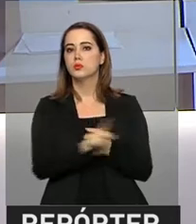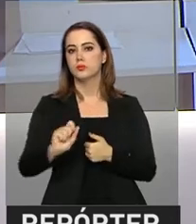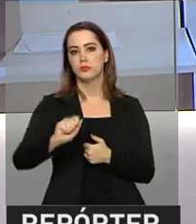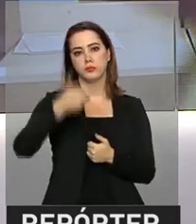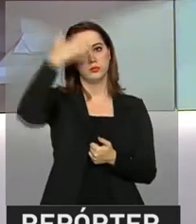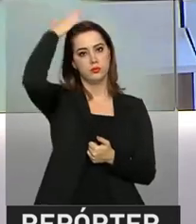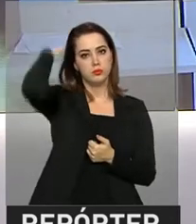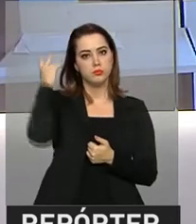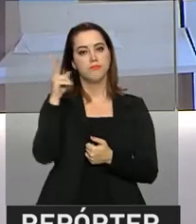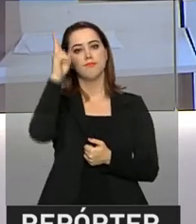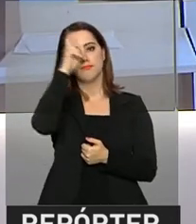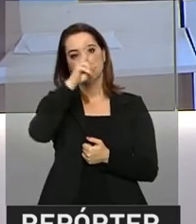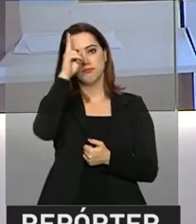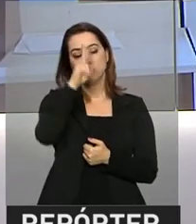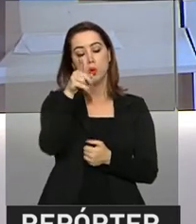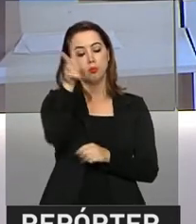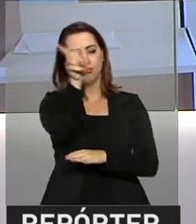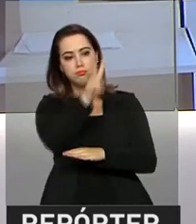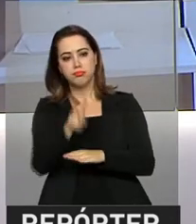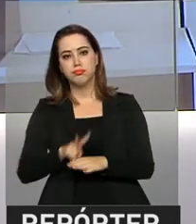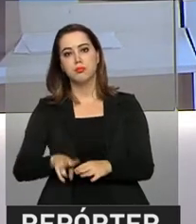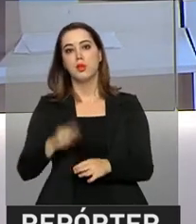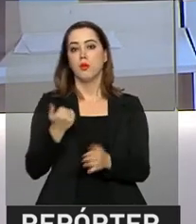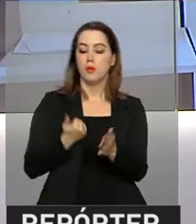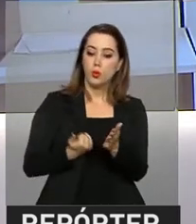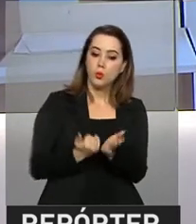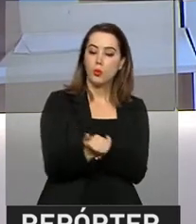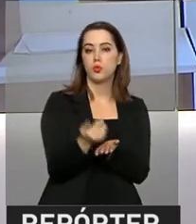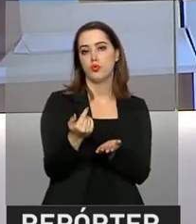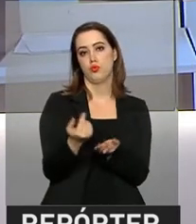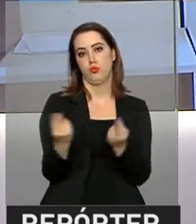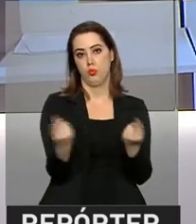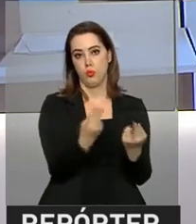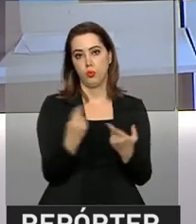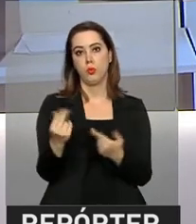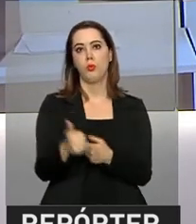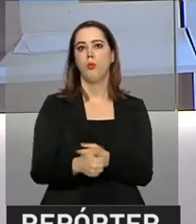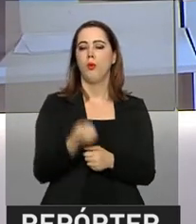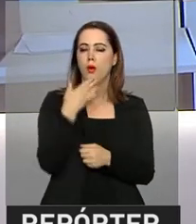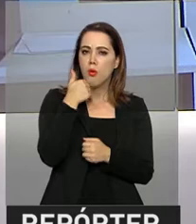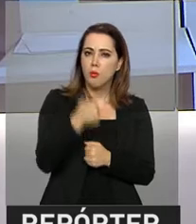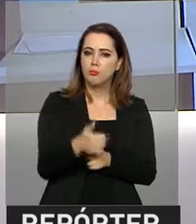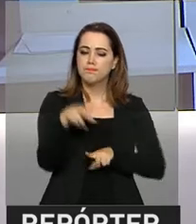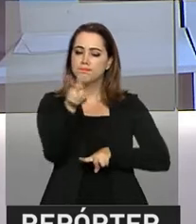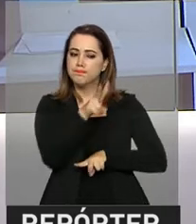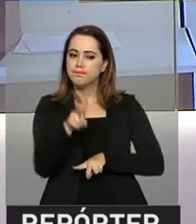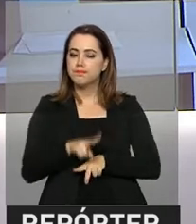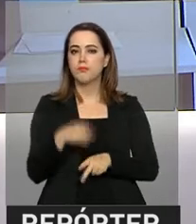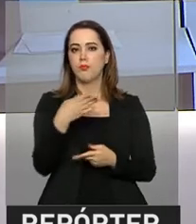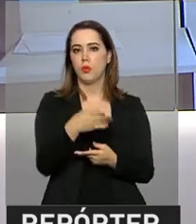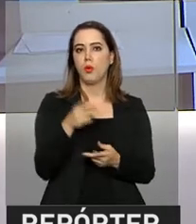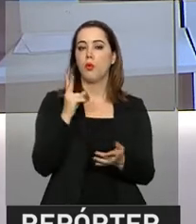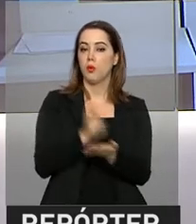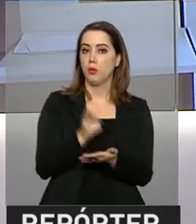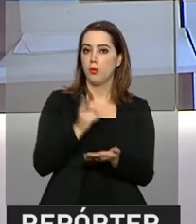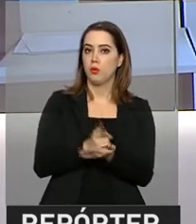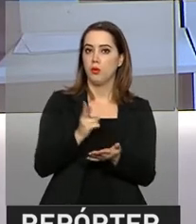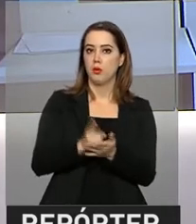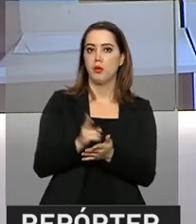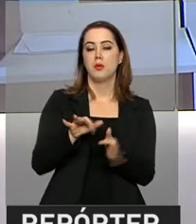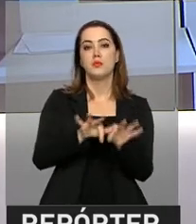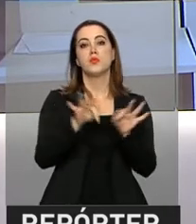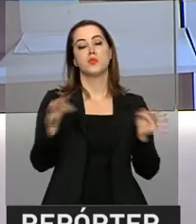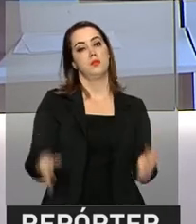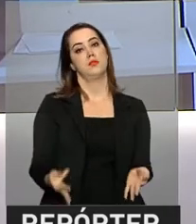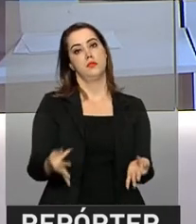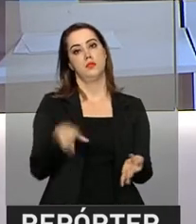Michel Temer, lembrou que a fiscalização continuará sendo rigorosa, apesar da desburocratização do setor. E a ideia